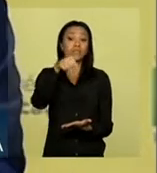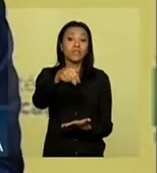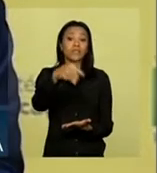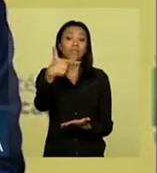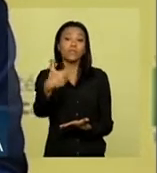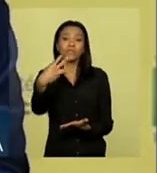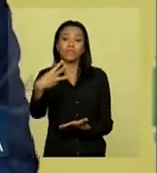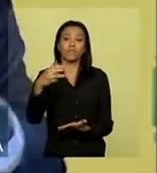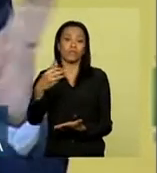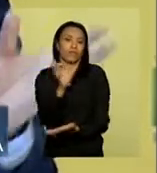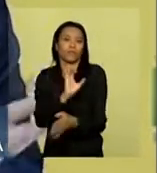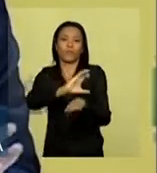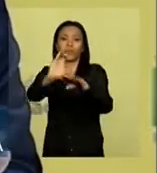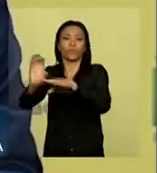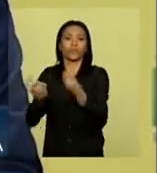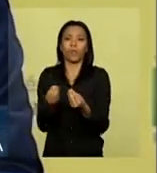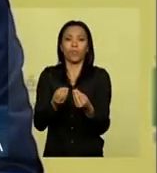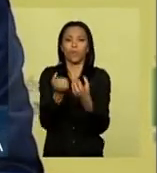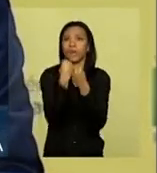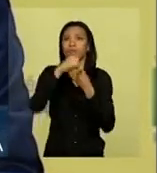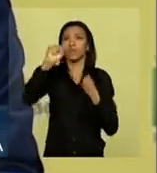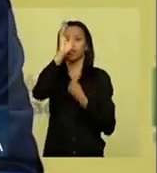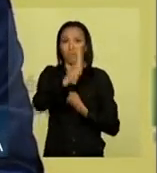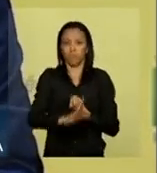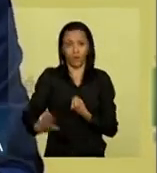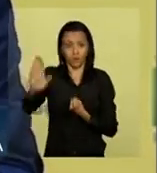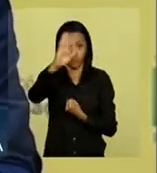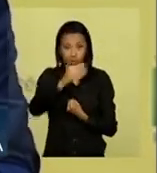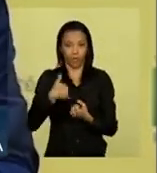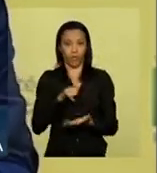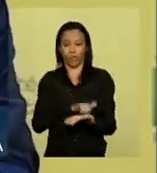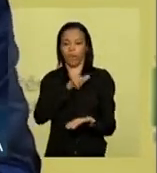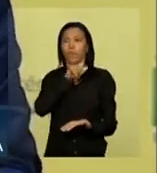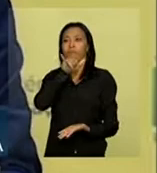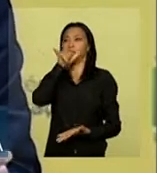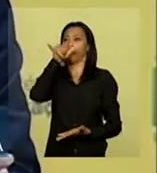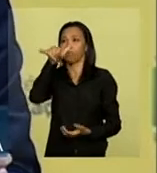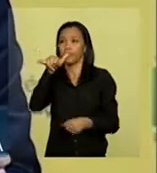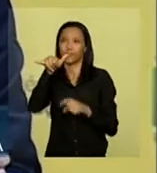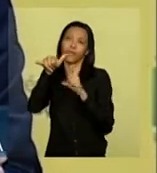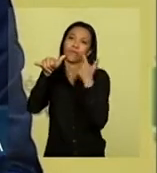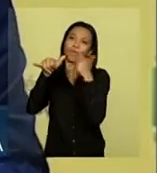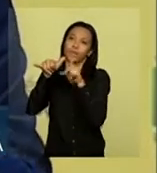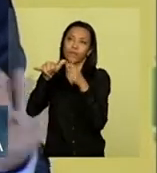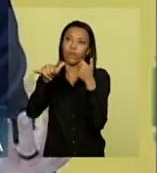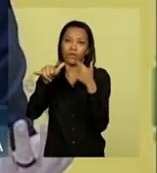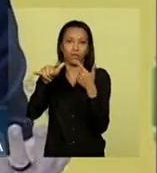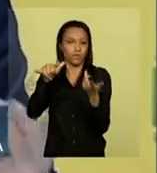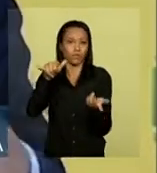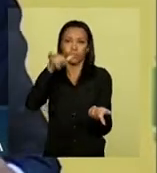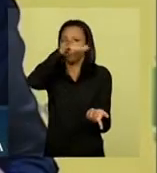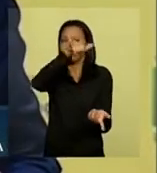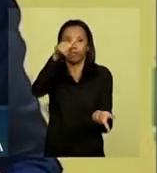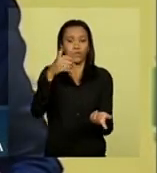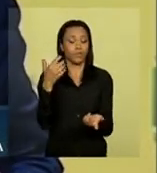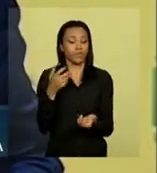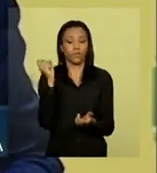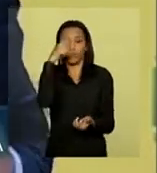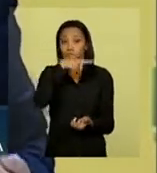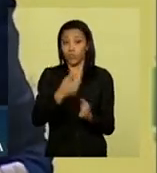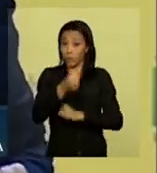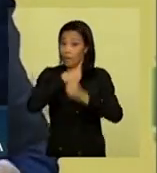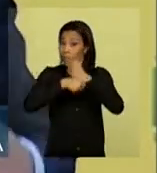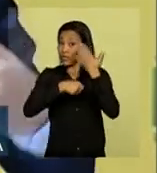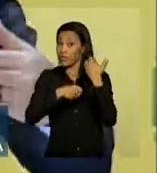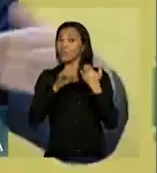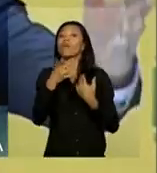como é que você vai escolher um país Continental com esse ele vai pegar o avião indo de série série para ver se conseguir entrar era inviável no passado